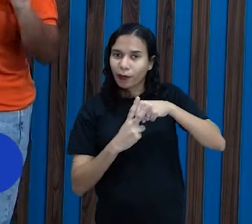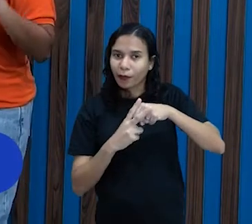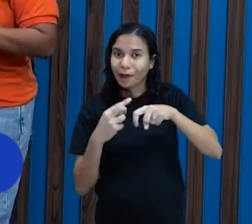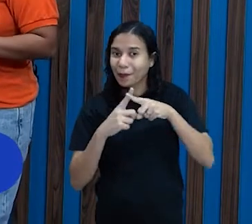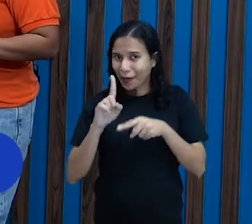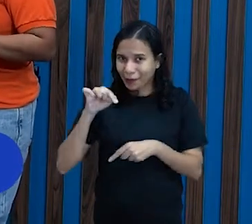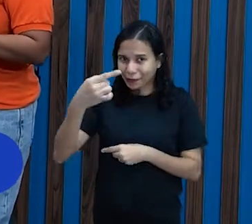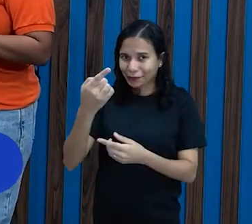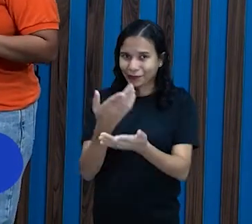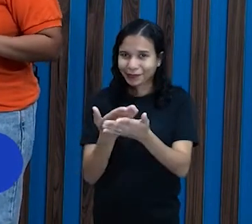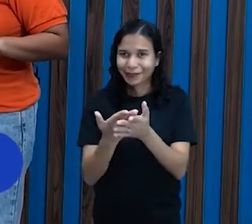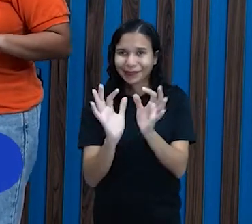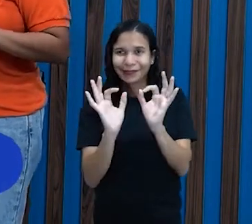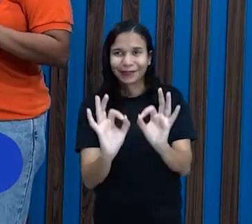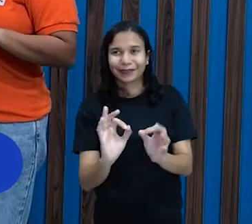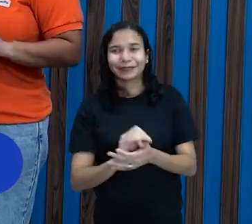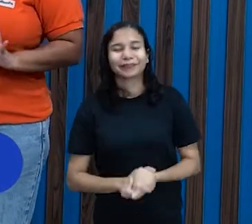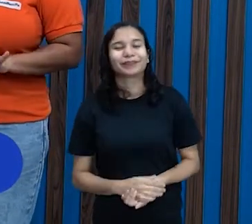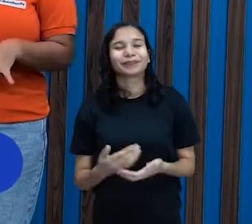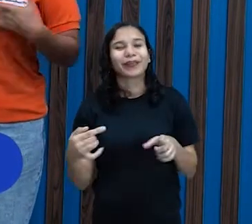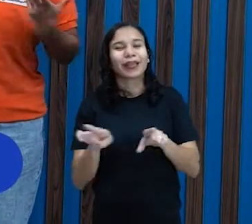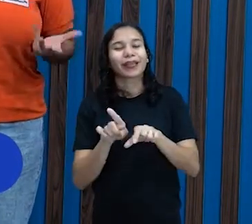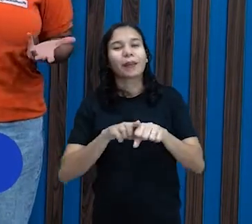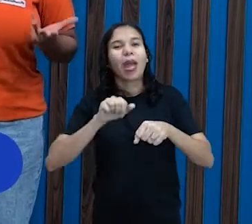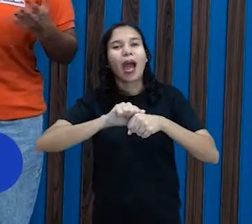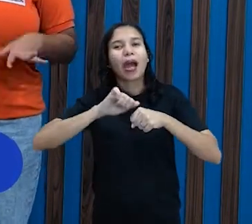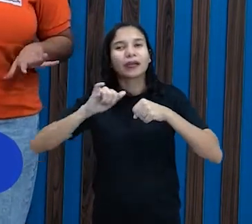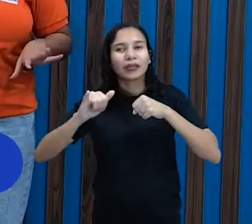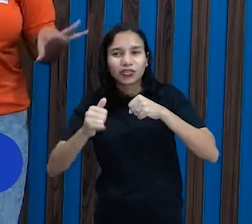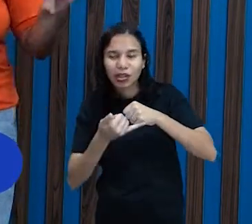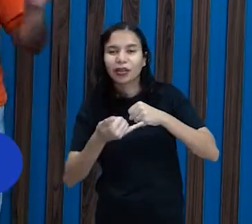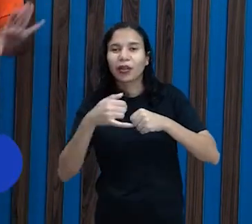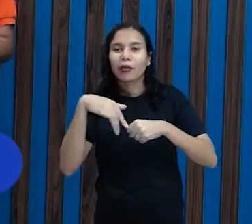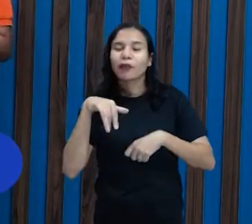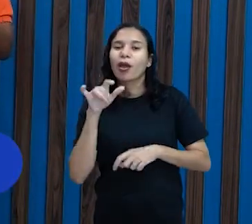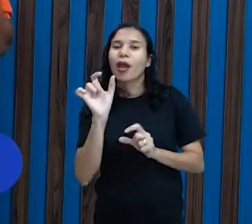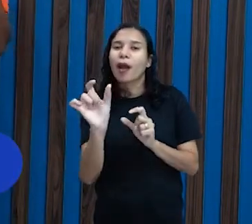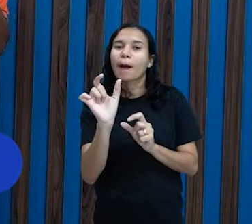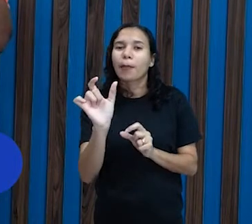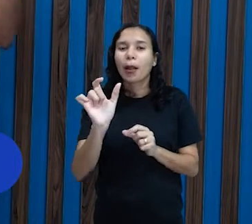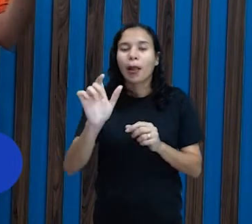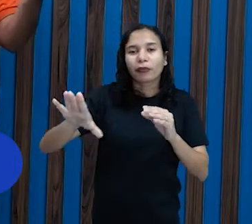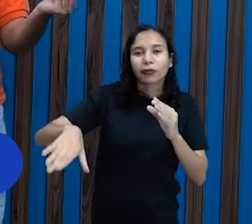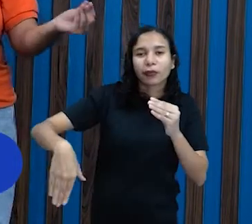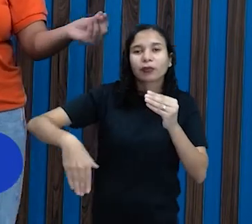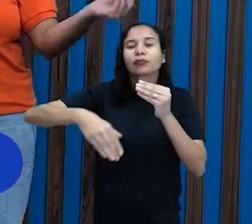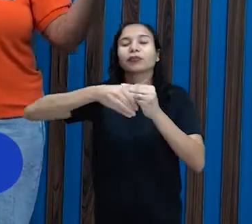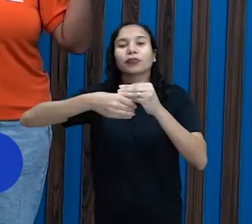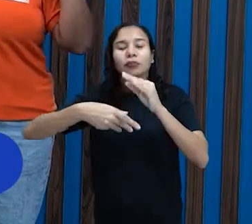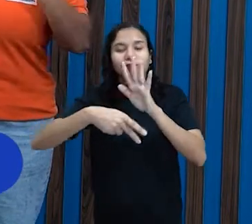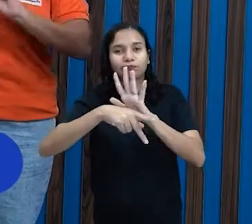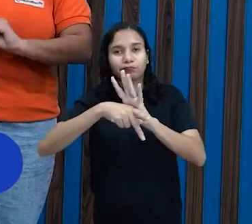ficar para a próxima aula, tá? E a gente tem os adjetivos, que são o quê? É aquela palavra variável que